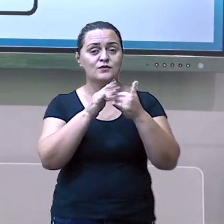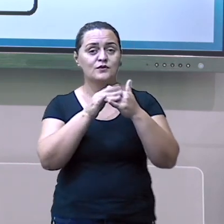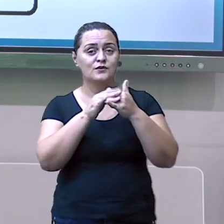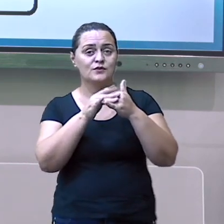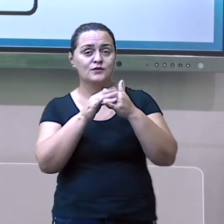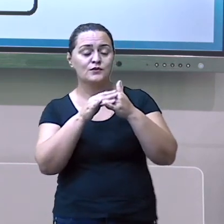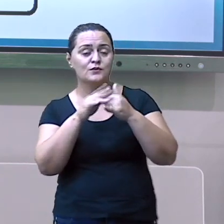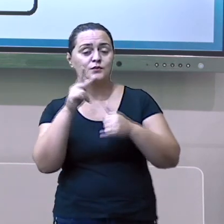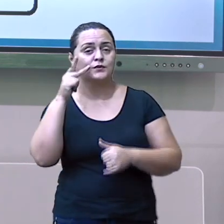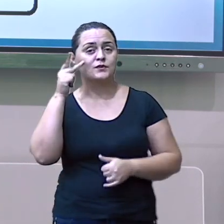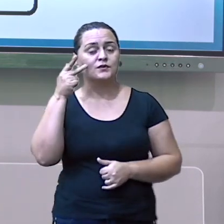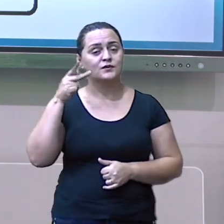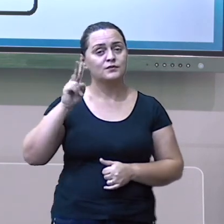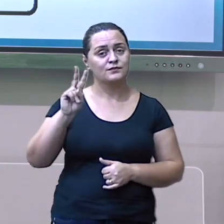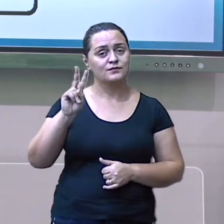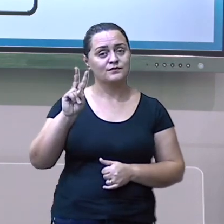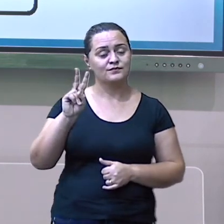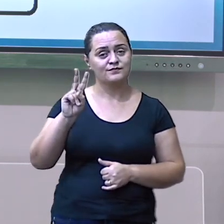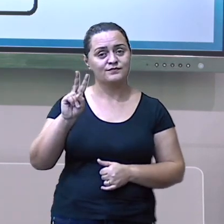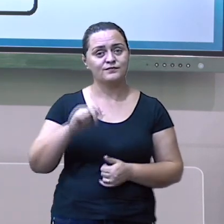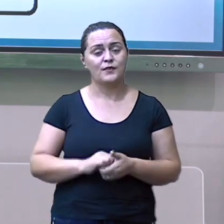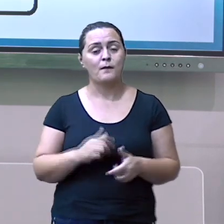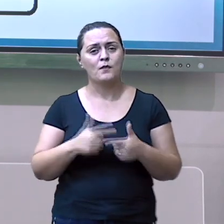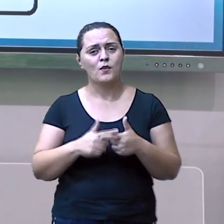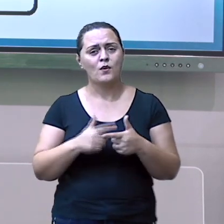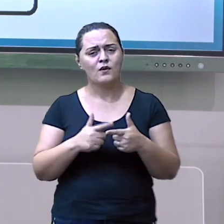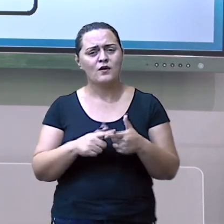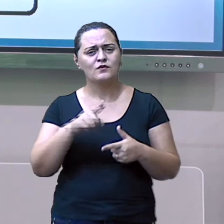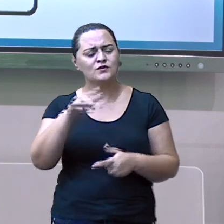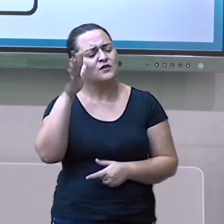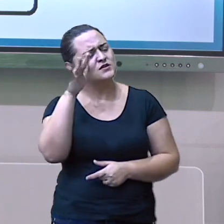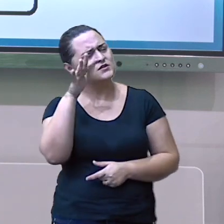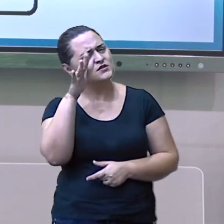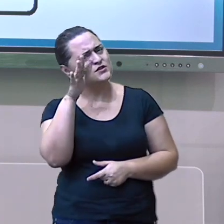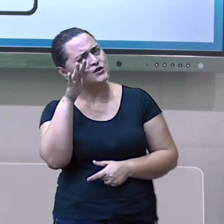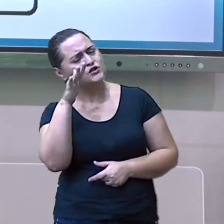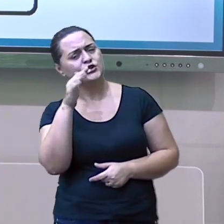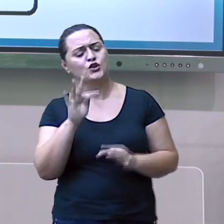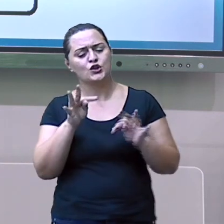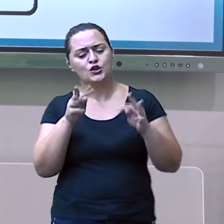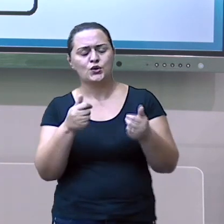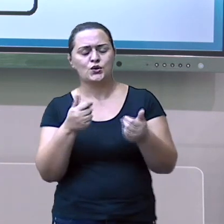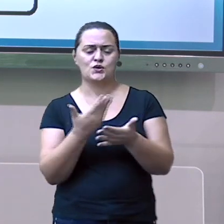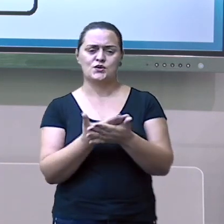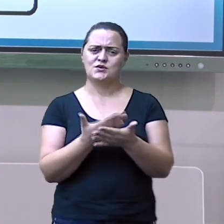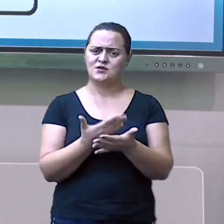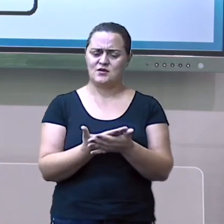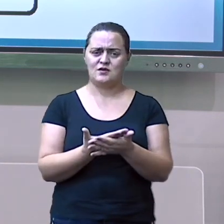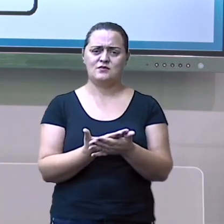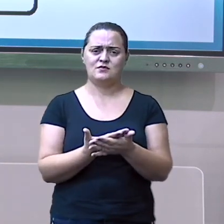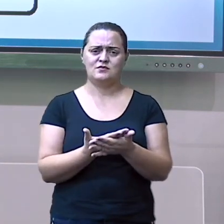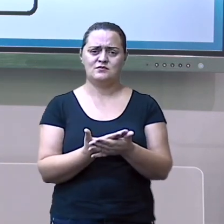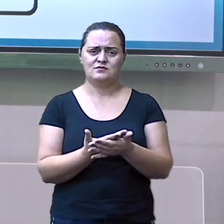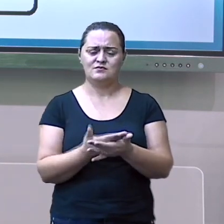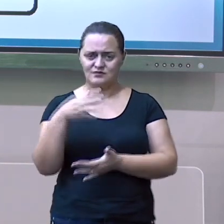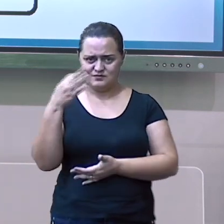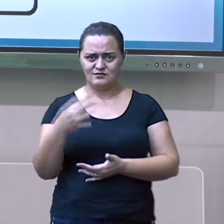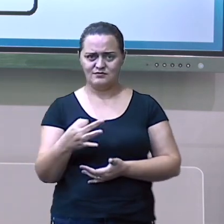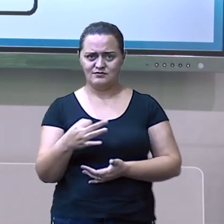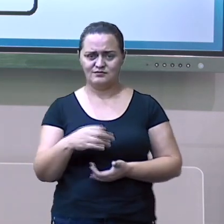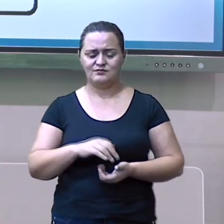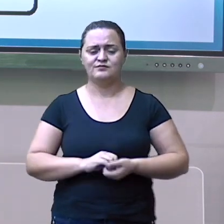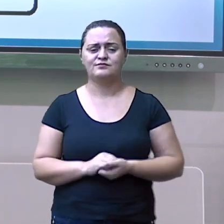do YouTube. Por quê? Porque lá você pode assistir essas aulas quantas vezes você